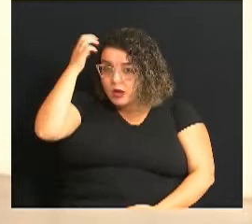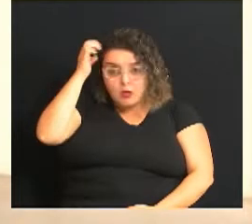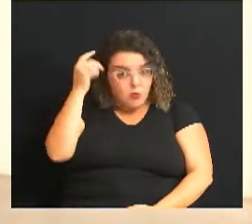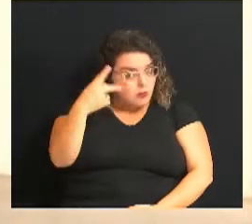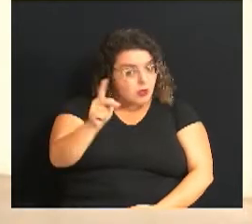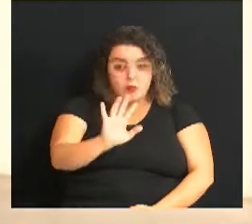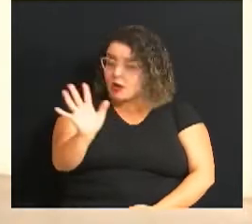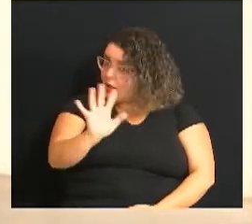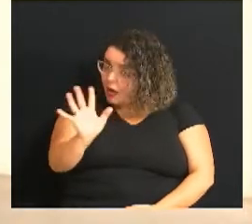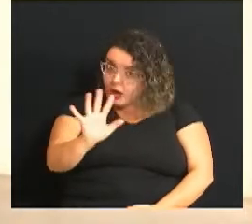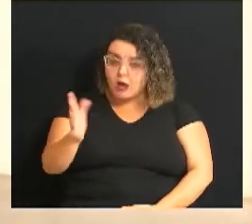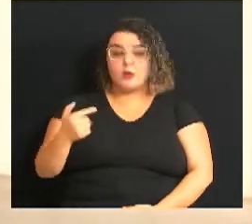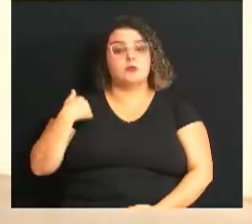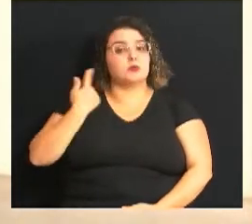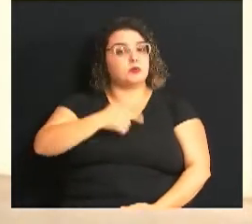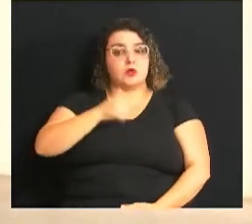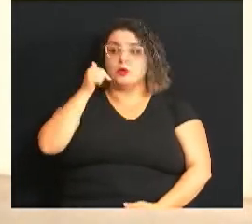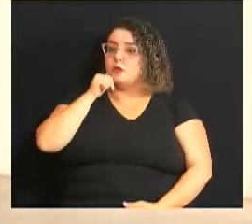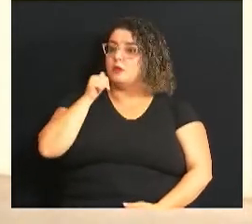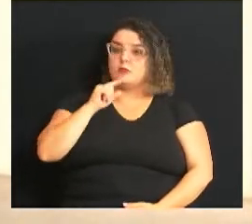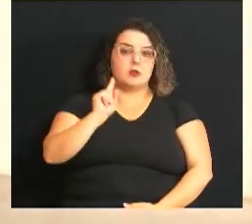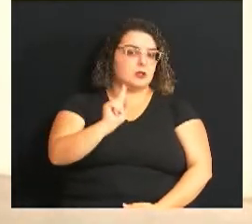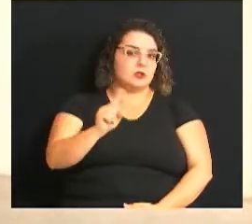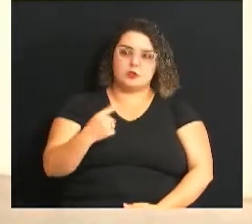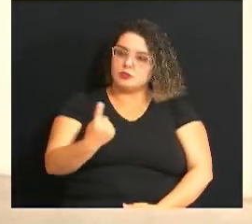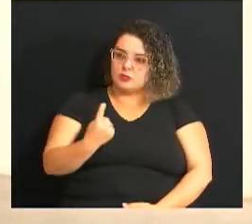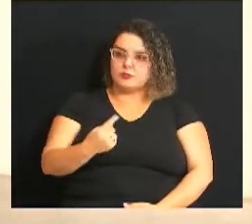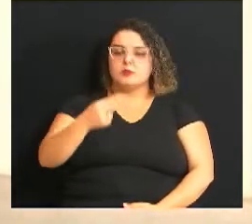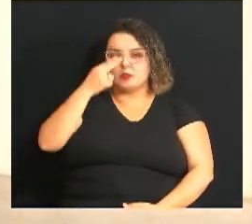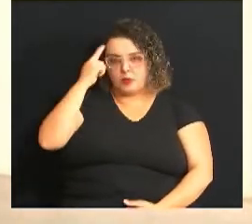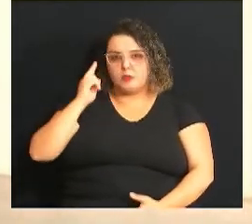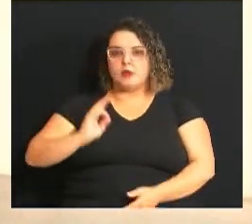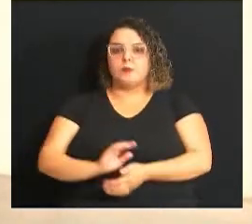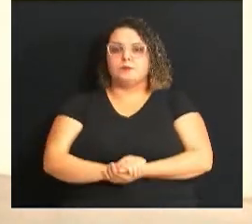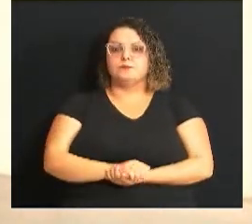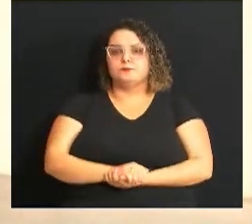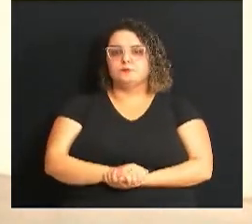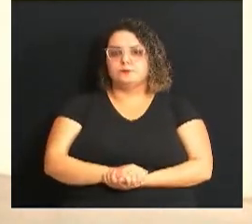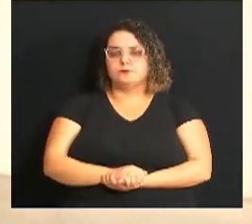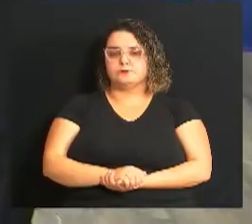nós, mulheres, não estamos sozinhas. Gabriel.